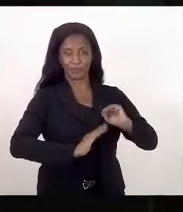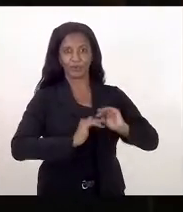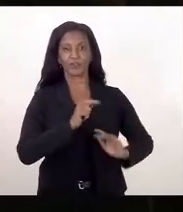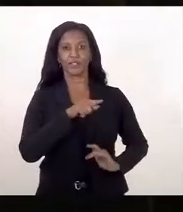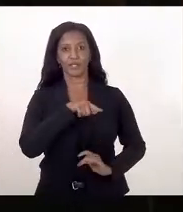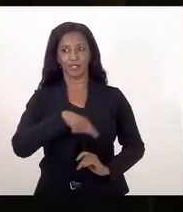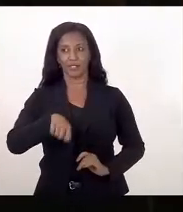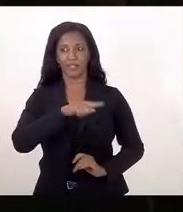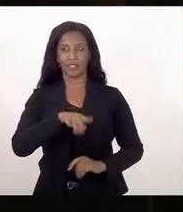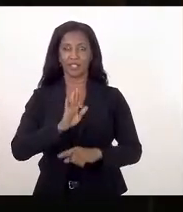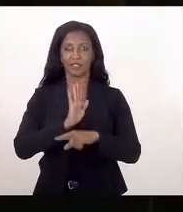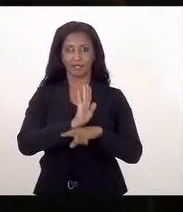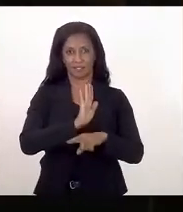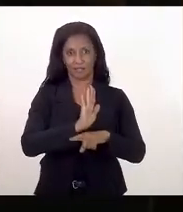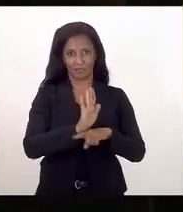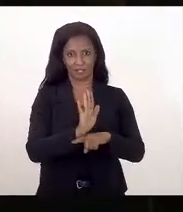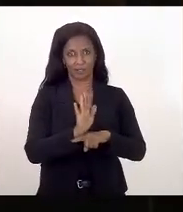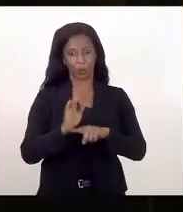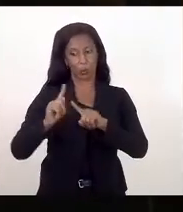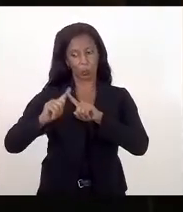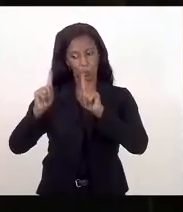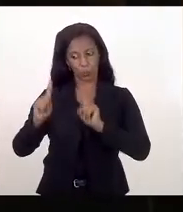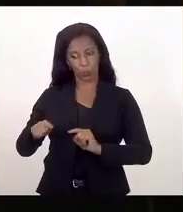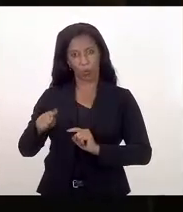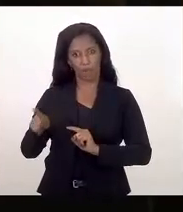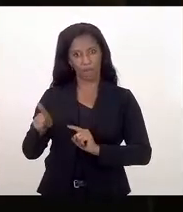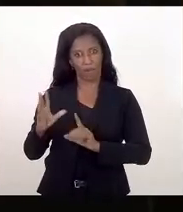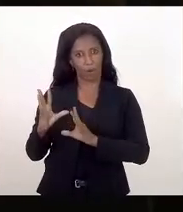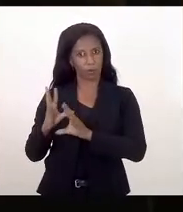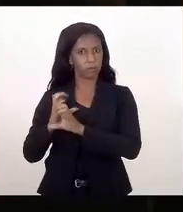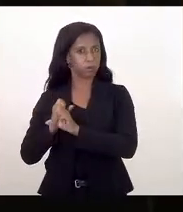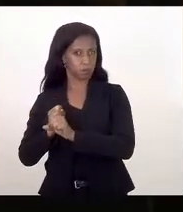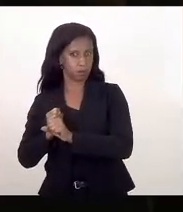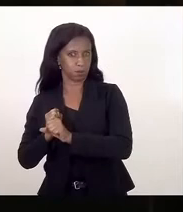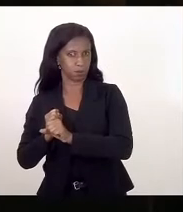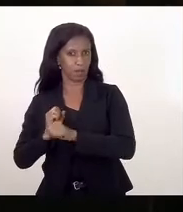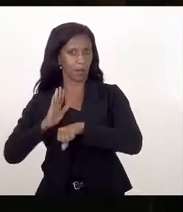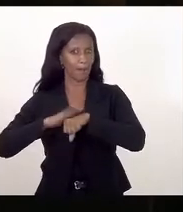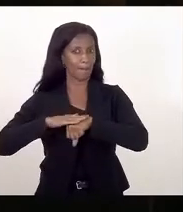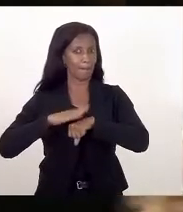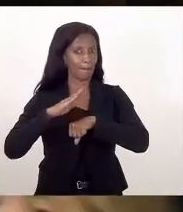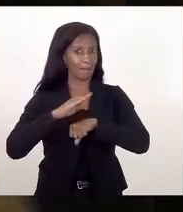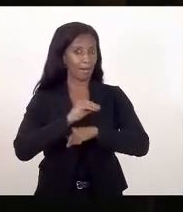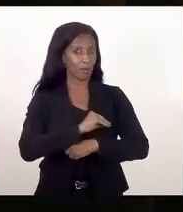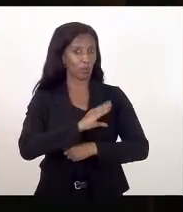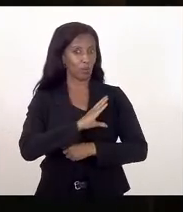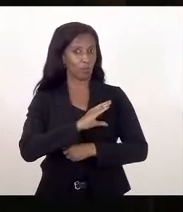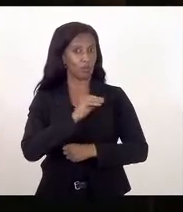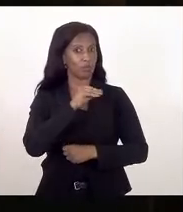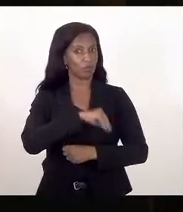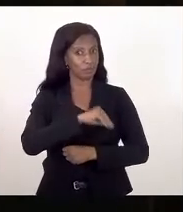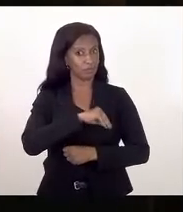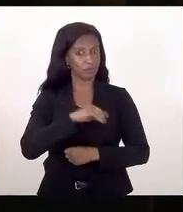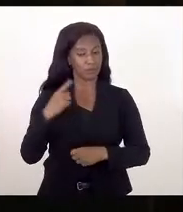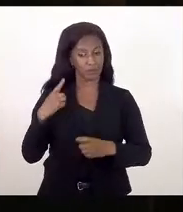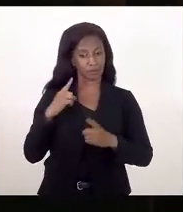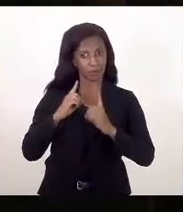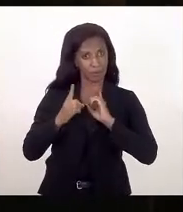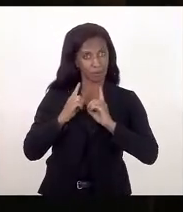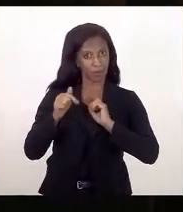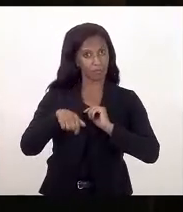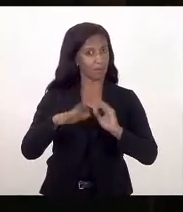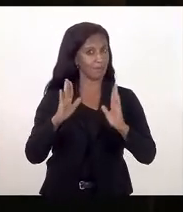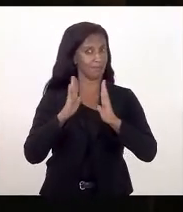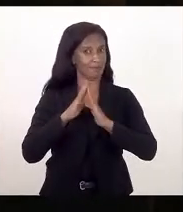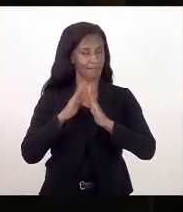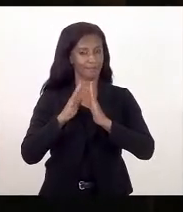beneficiar, os servidores atuais vão acumular. É mais um aumento de salário sendo debatido por essa casa.